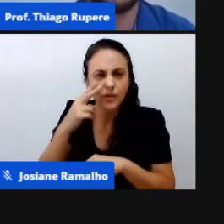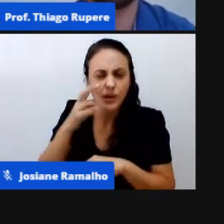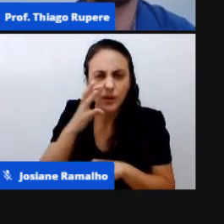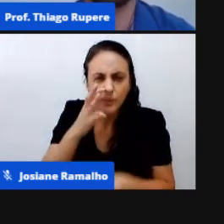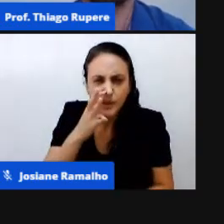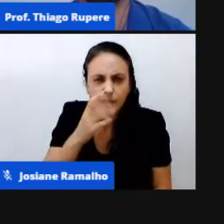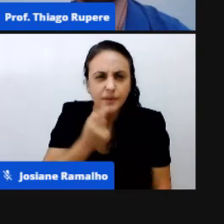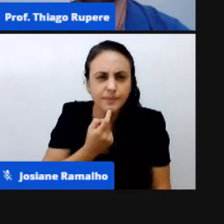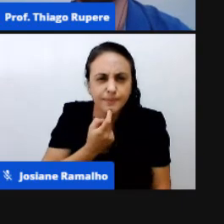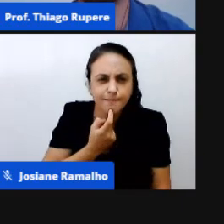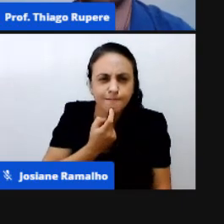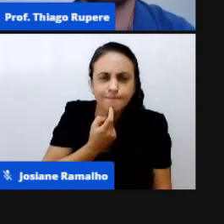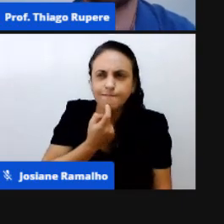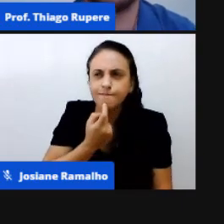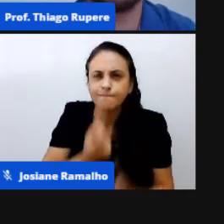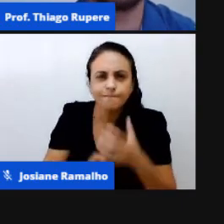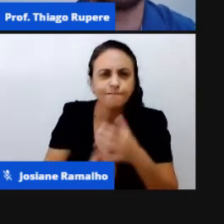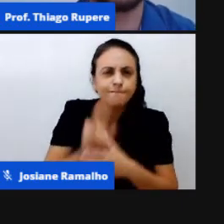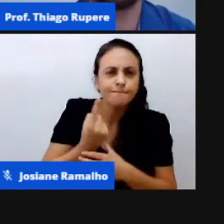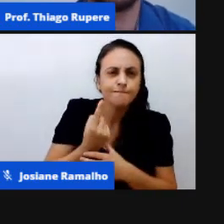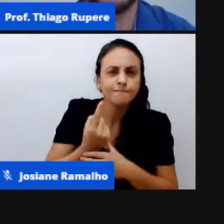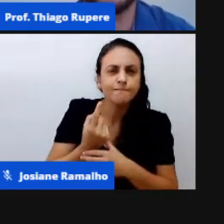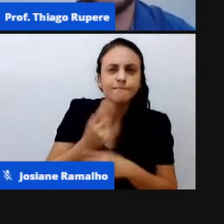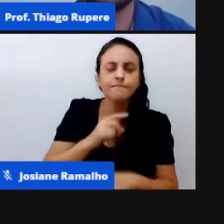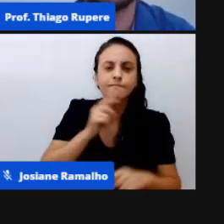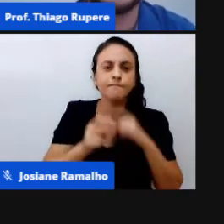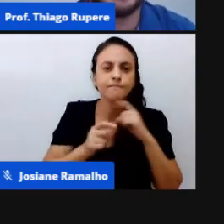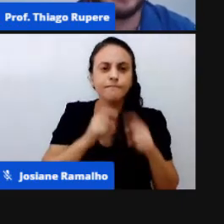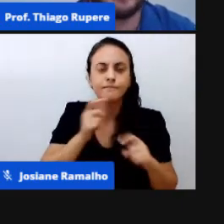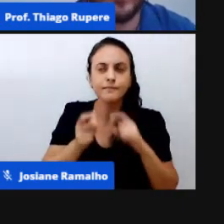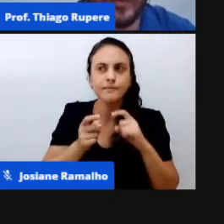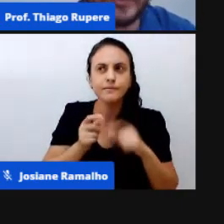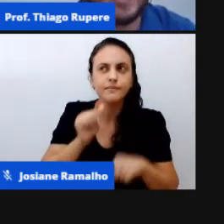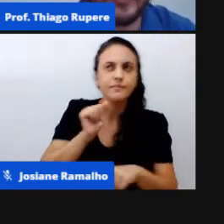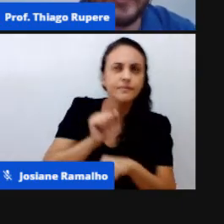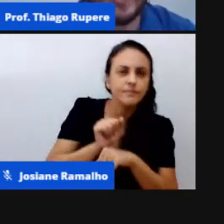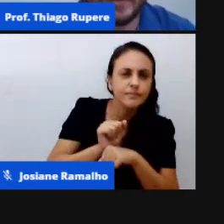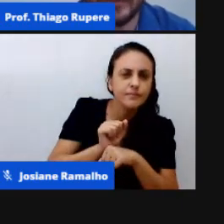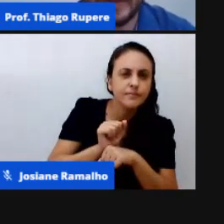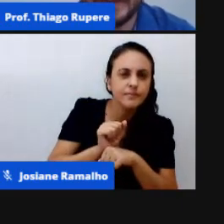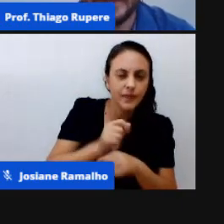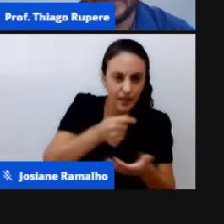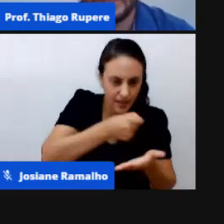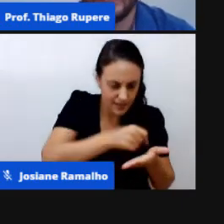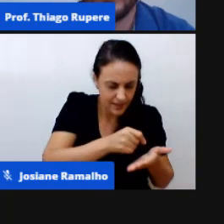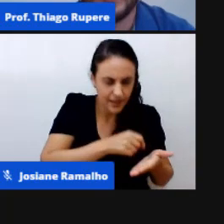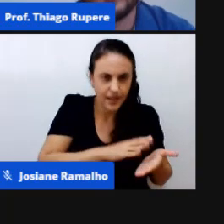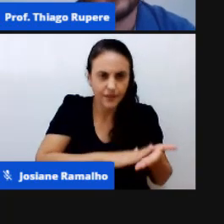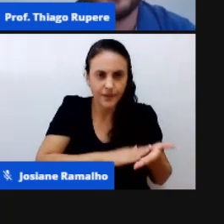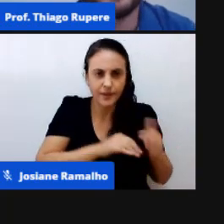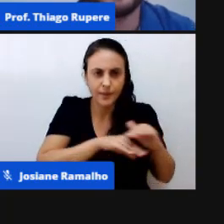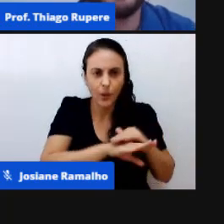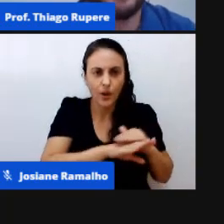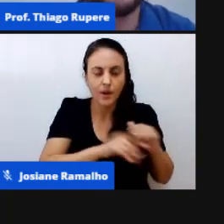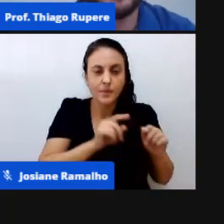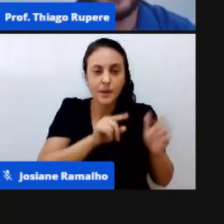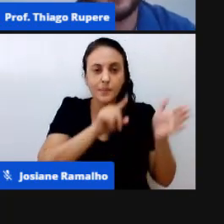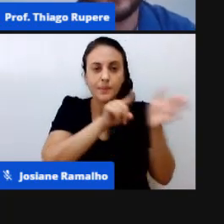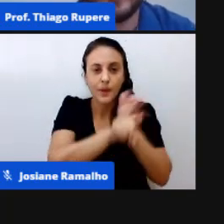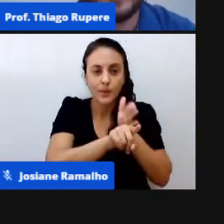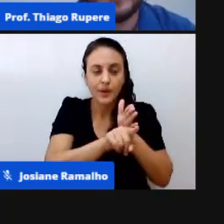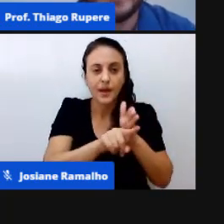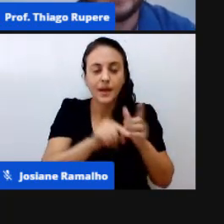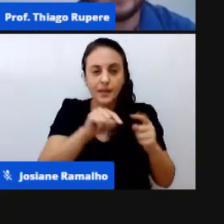né? Então, de repente, na sala de aula, naquele momento, no contato direto ali, os alunos não conseguiam pausar